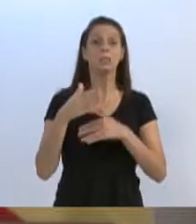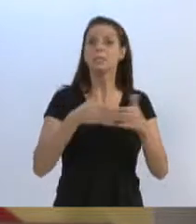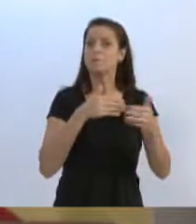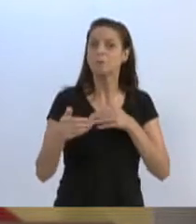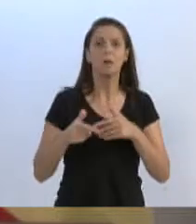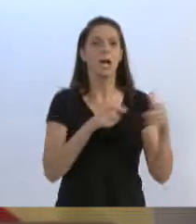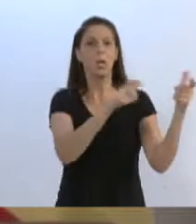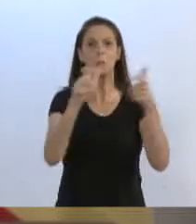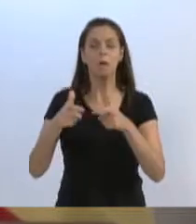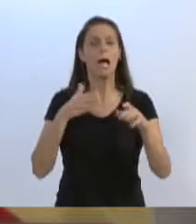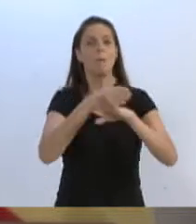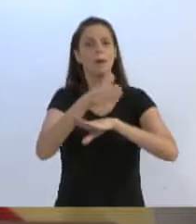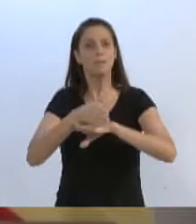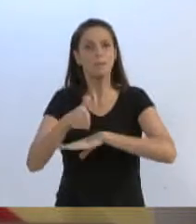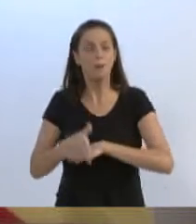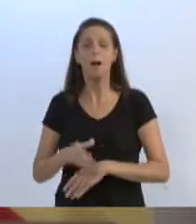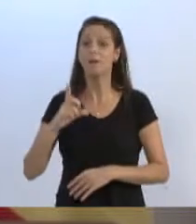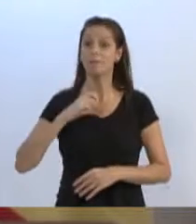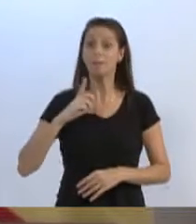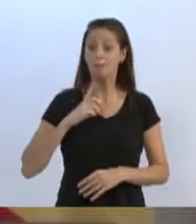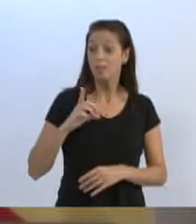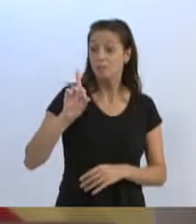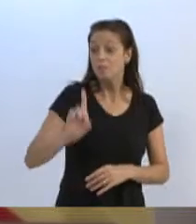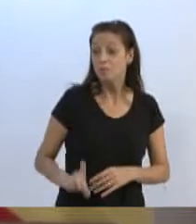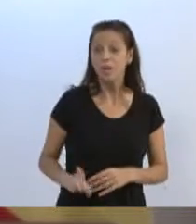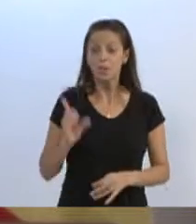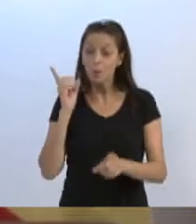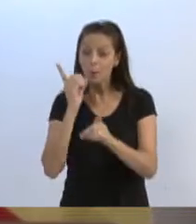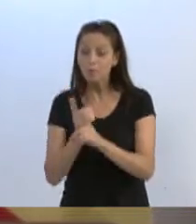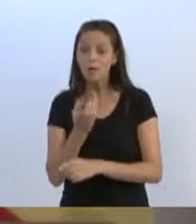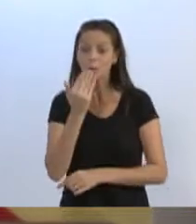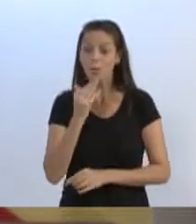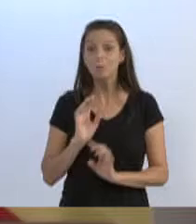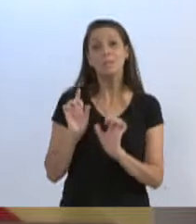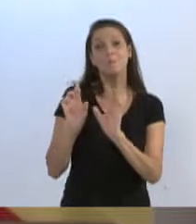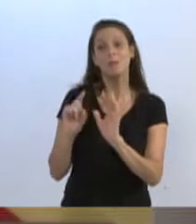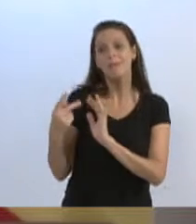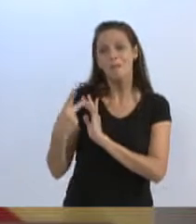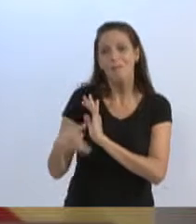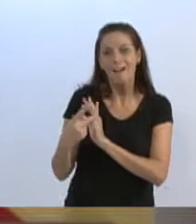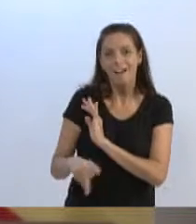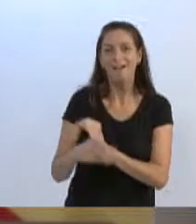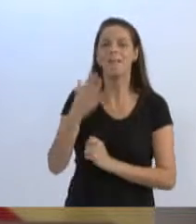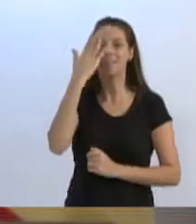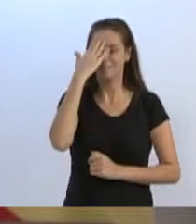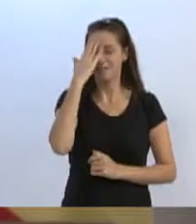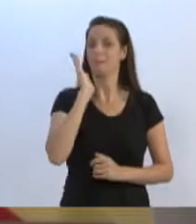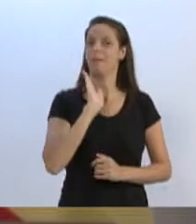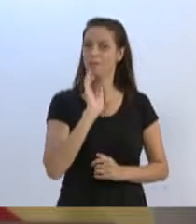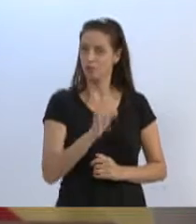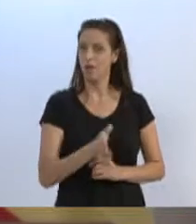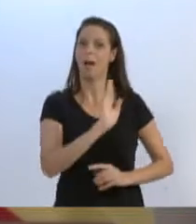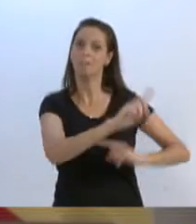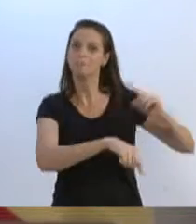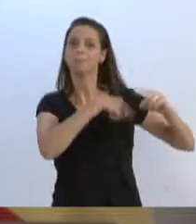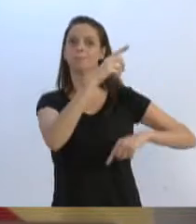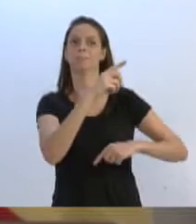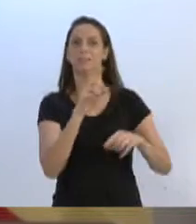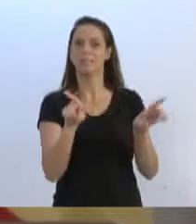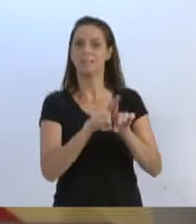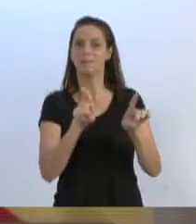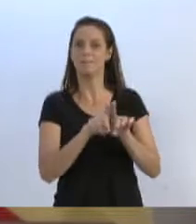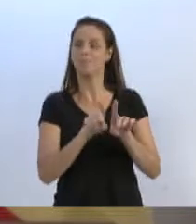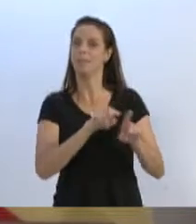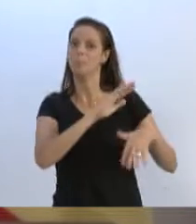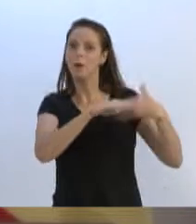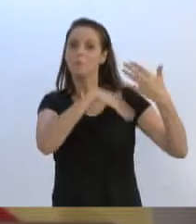eventos públicos, com o mesmo direito do outro, sabe a importância dessa conquista e sabe a importância desses avanços. E eu fico muito feliz e